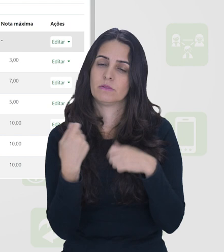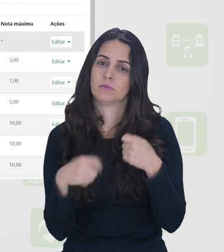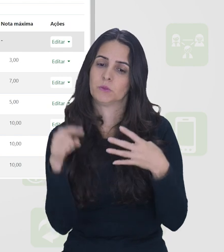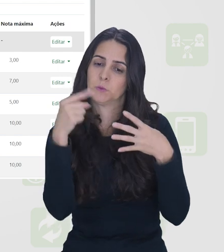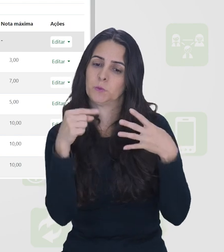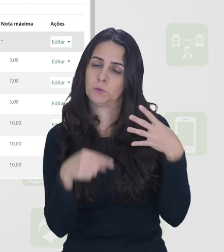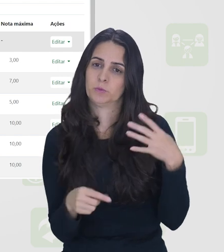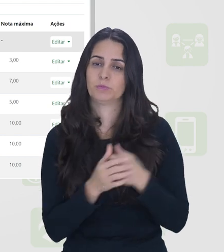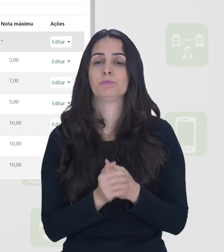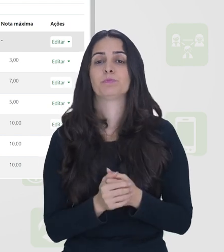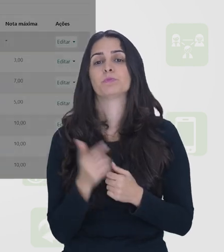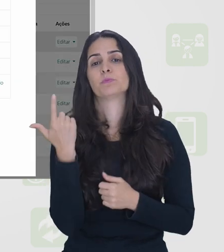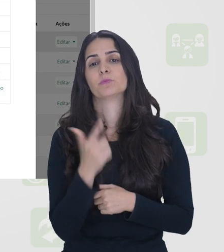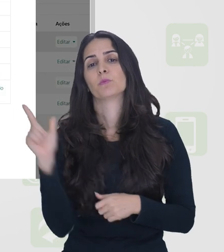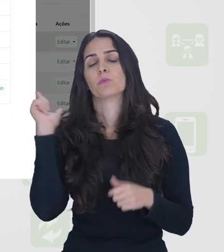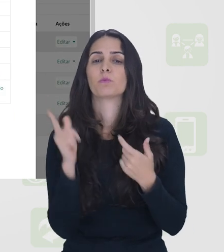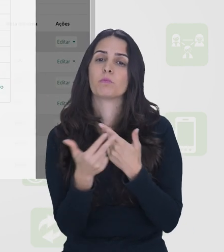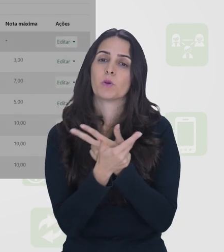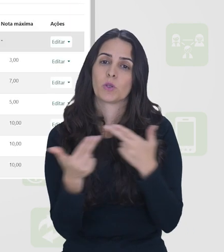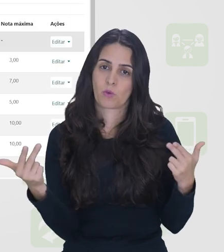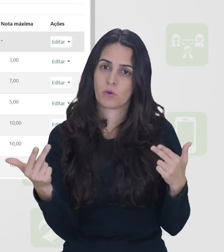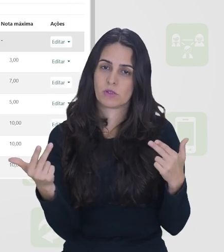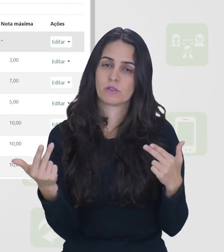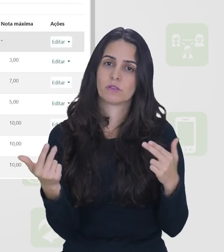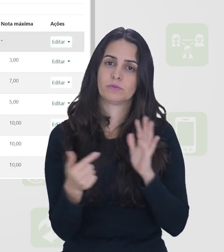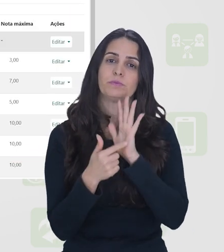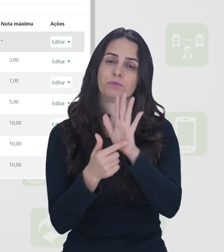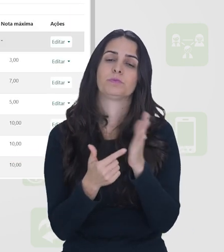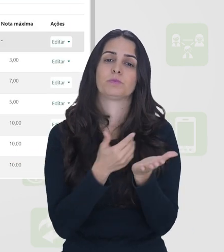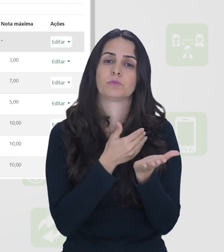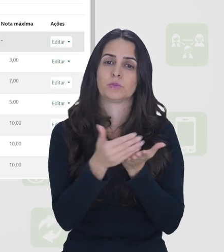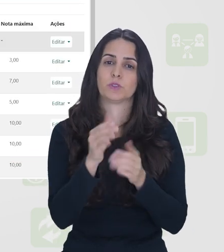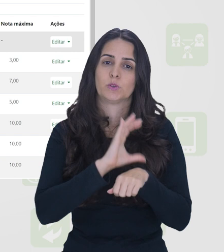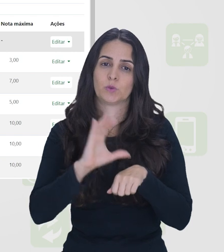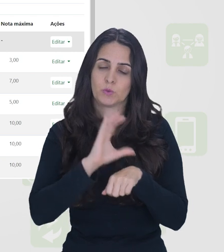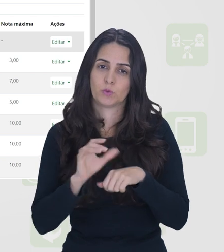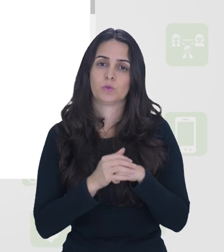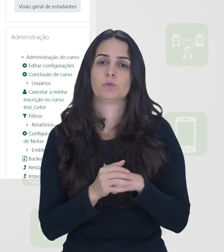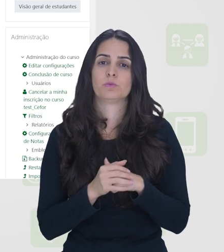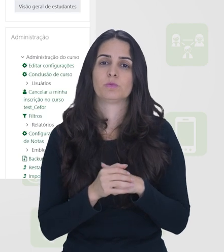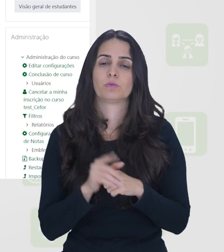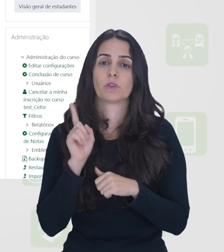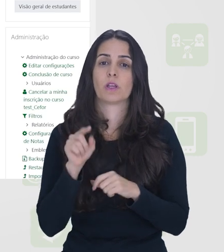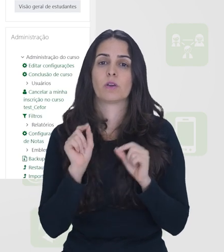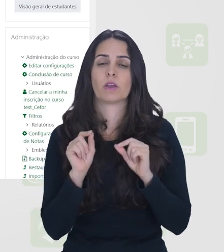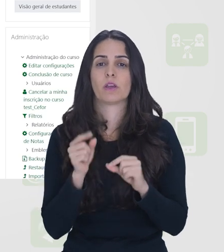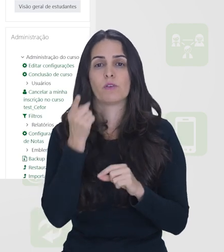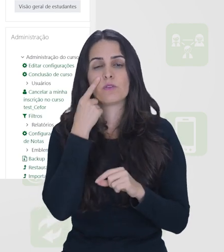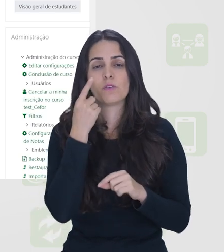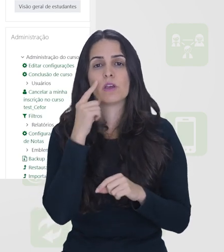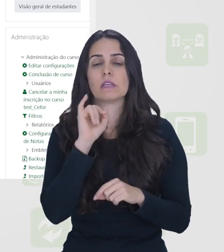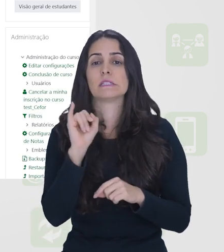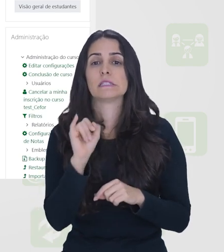liberar a disciplina outra coisa que você pode olhar vou voltar aqui para o início do curso a página inicial